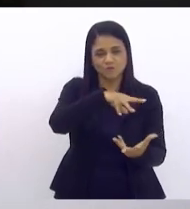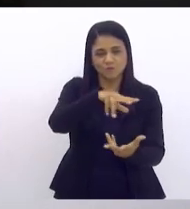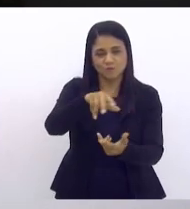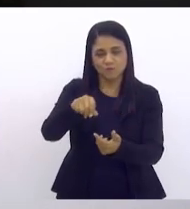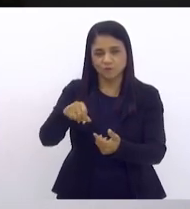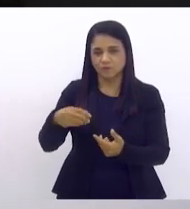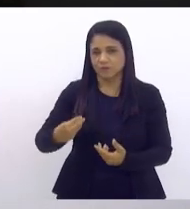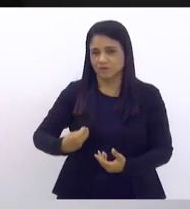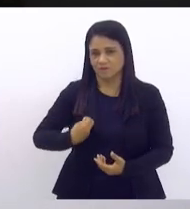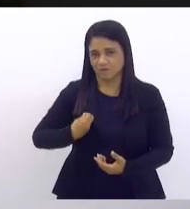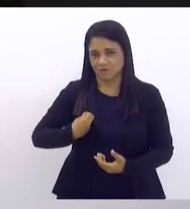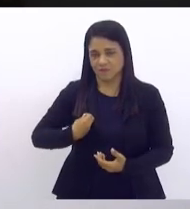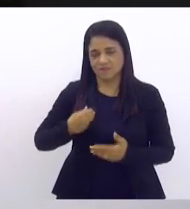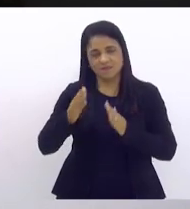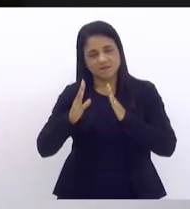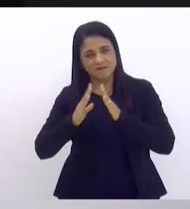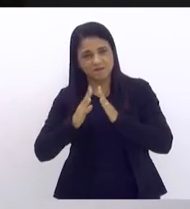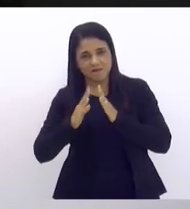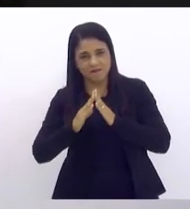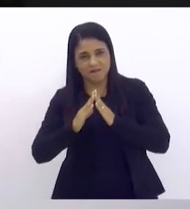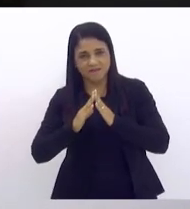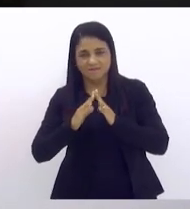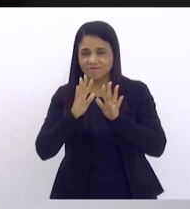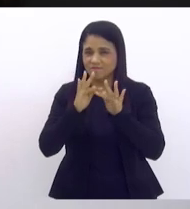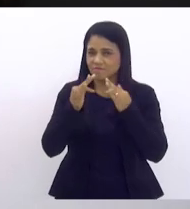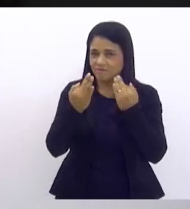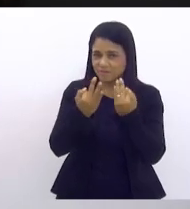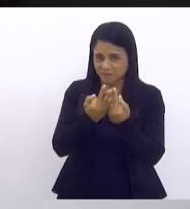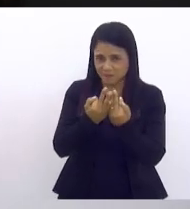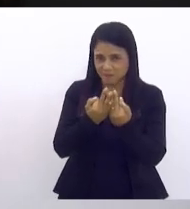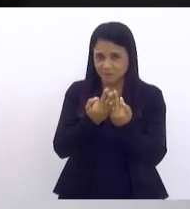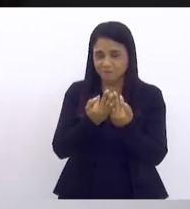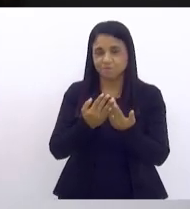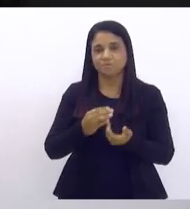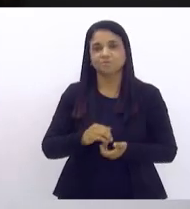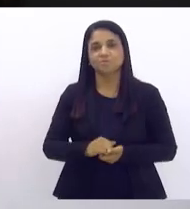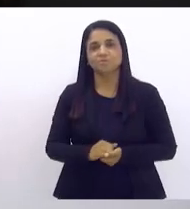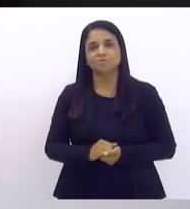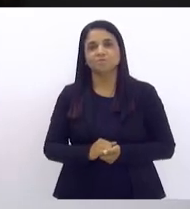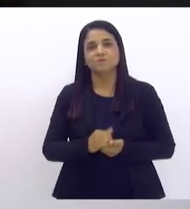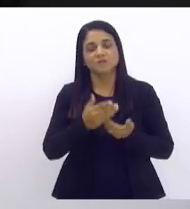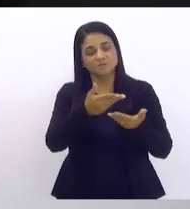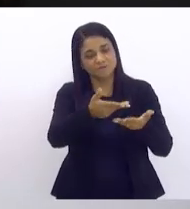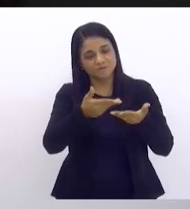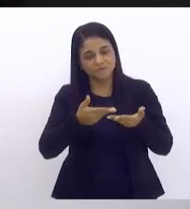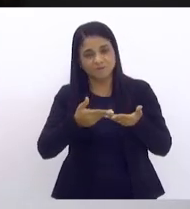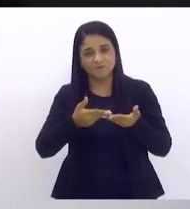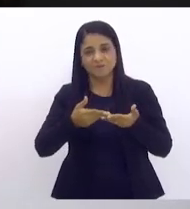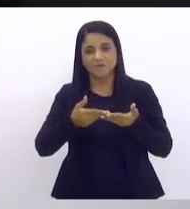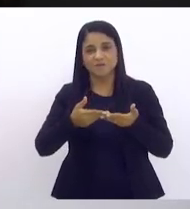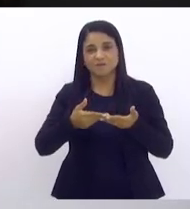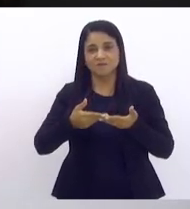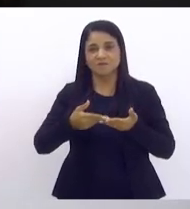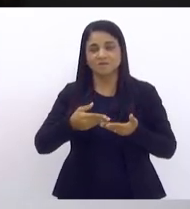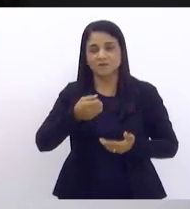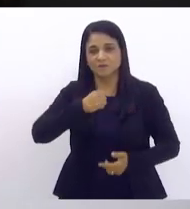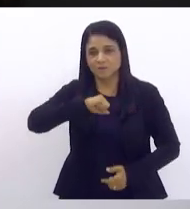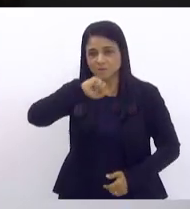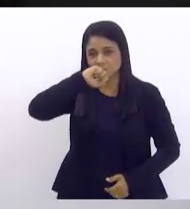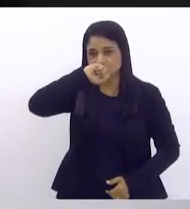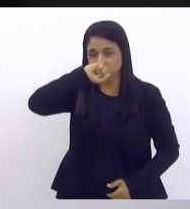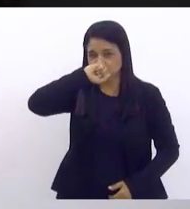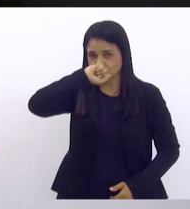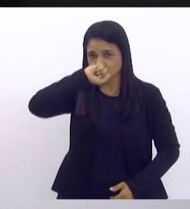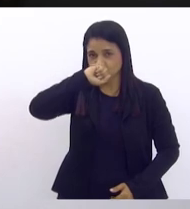vidas, nas nossas casas, com as nossas famílias. Por isso eu queria chamar o nosso bispo, Dom Edinei, para que